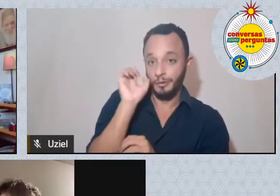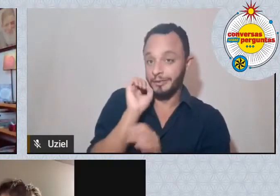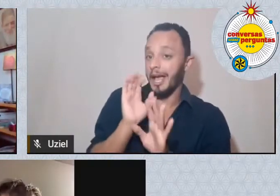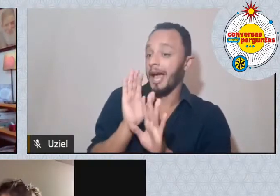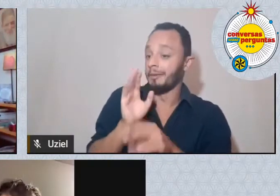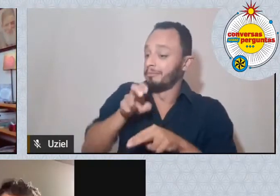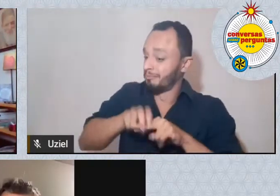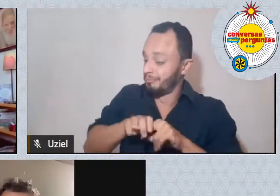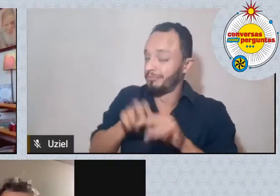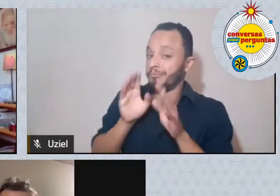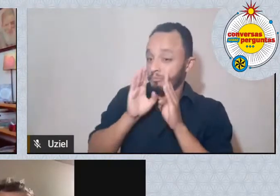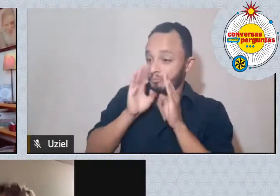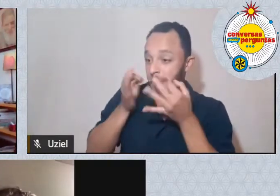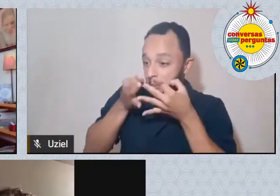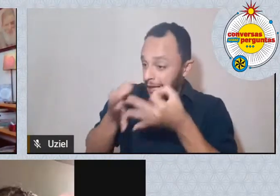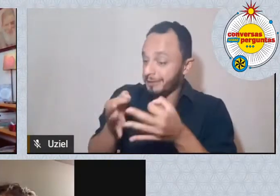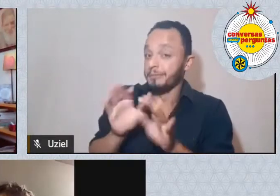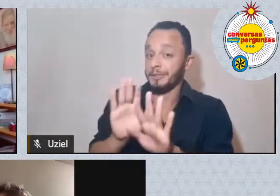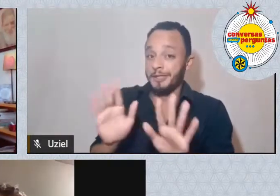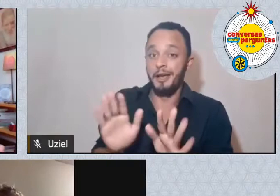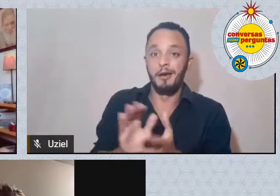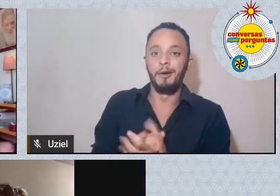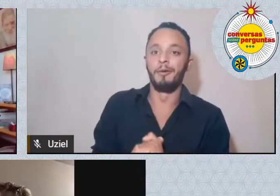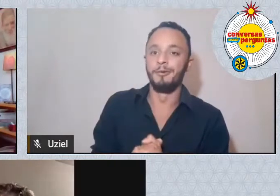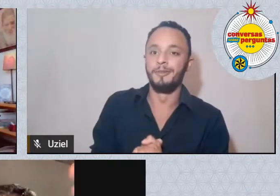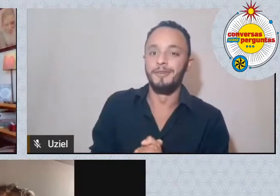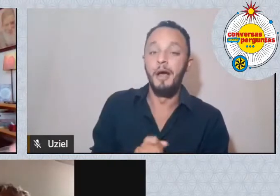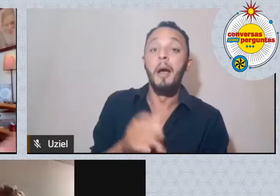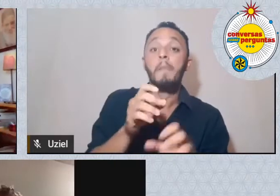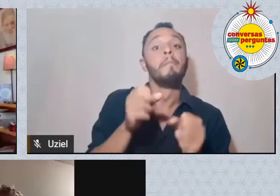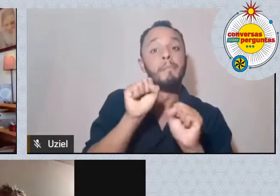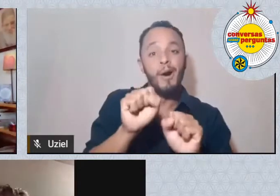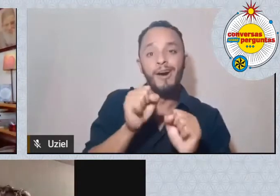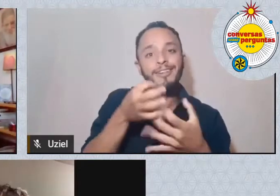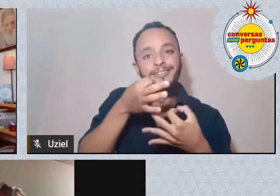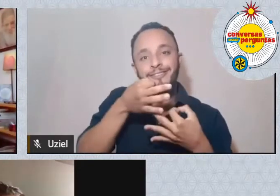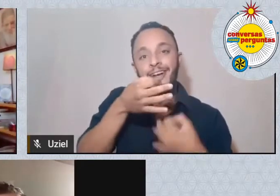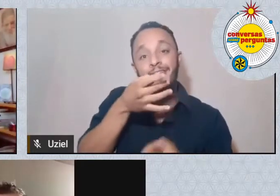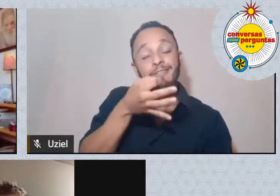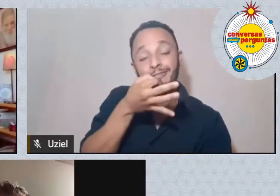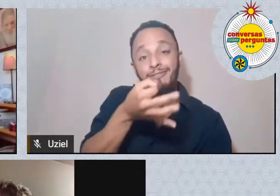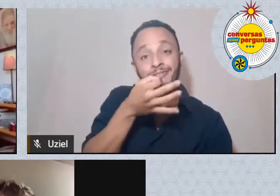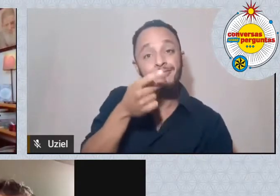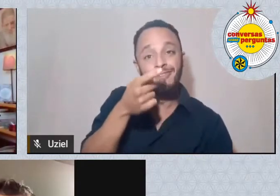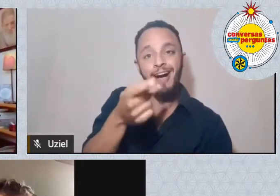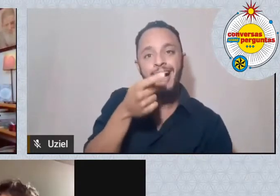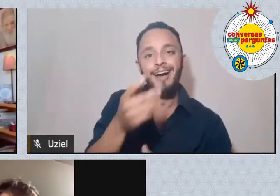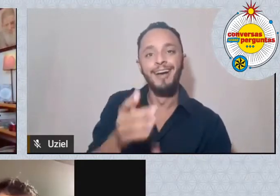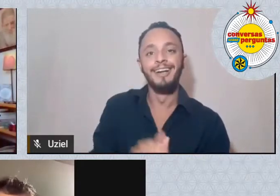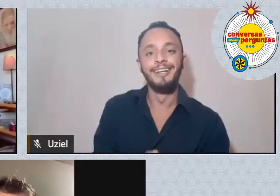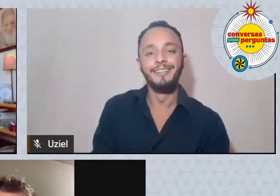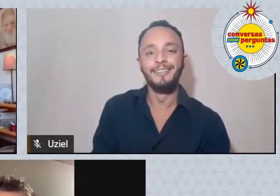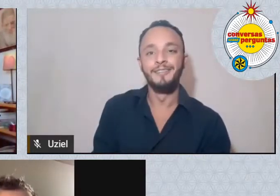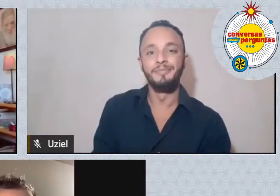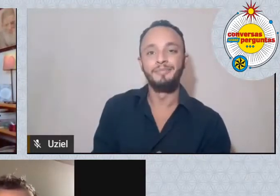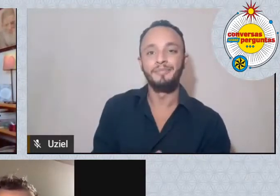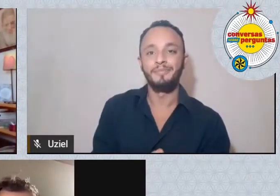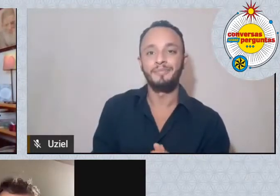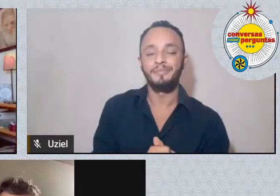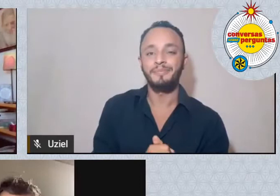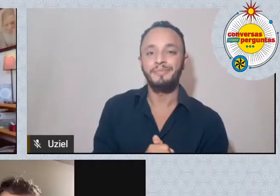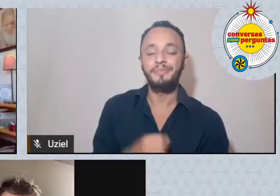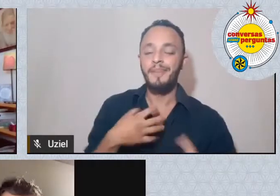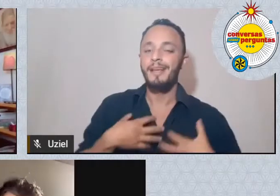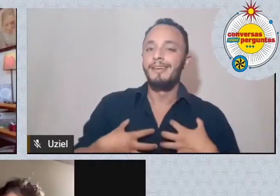público e passar para você. Porque são Mas a várias escuta aqui. Vamos ver. fala, mas escuta é Pois troca é, de fico, parede. fico, fico provocada aqui, mas Vai.